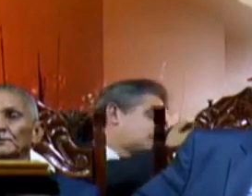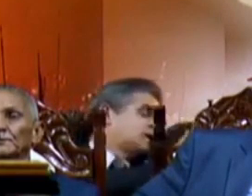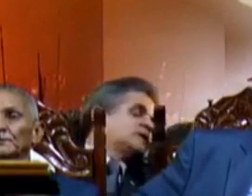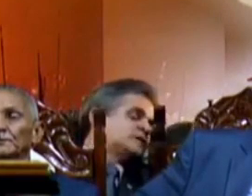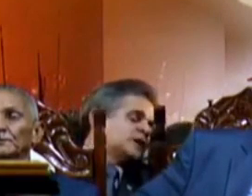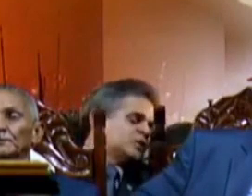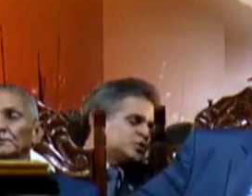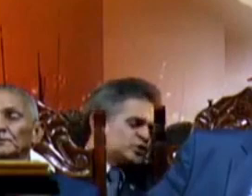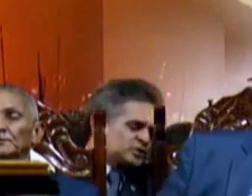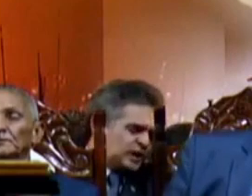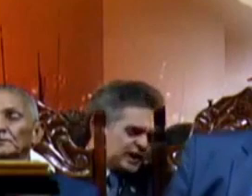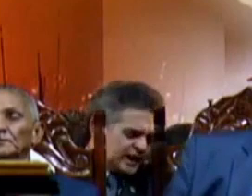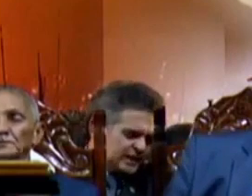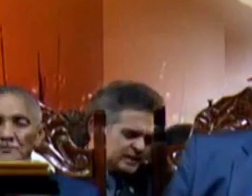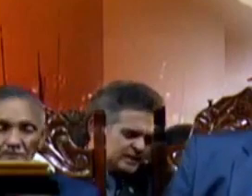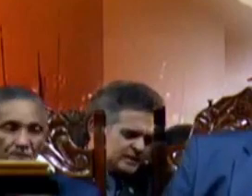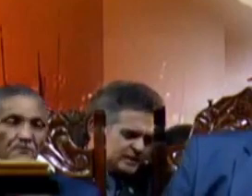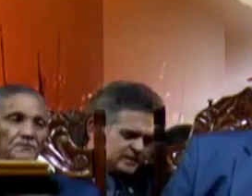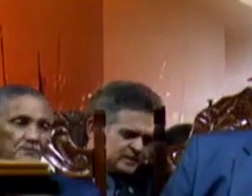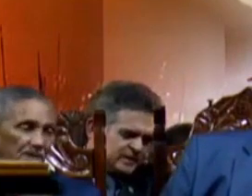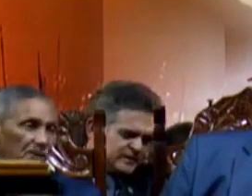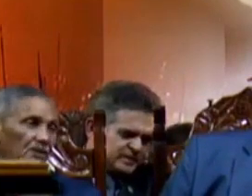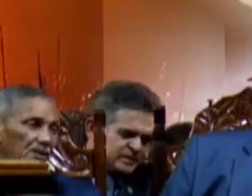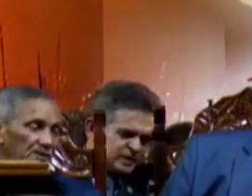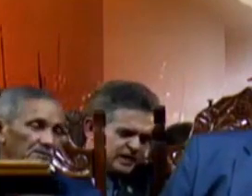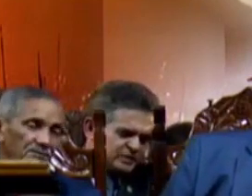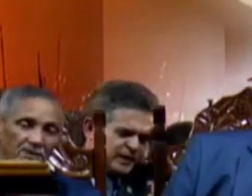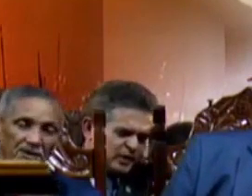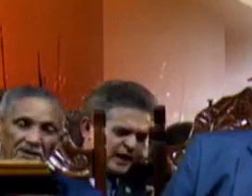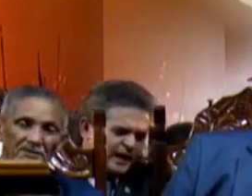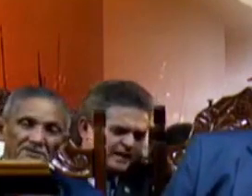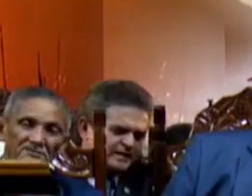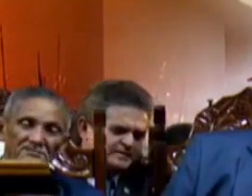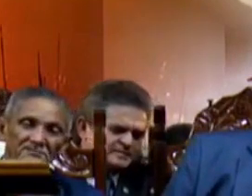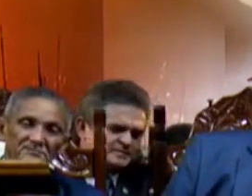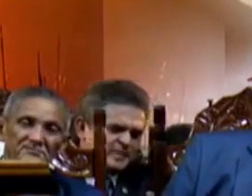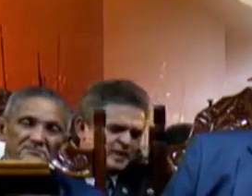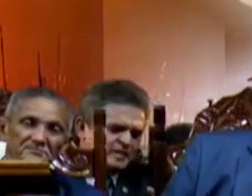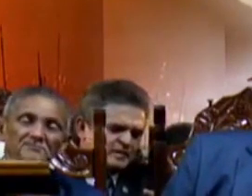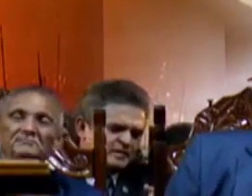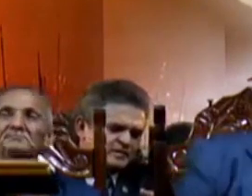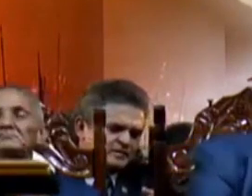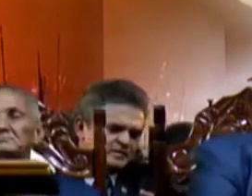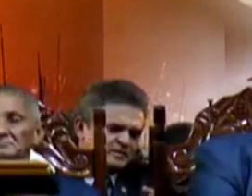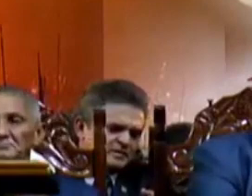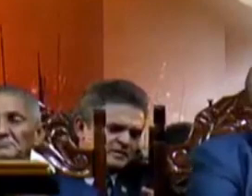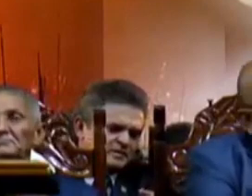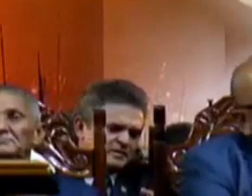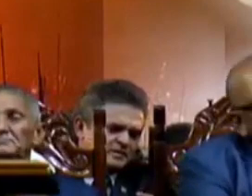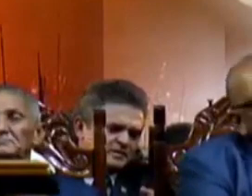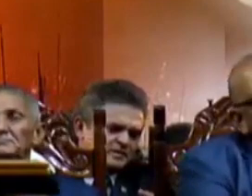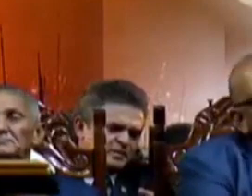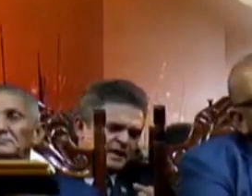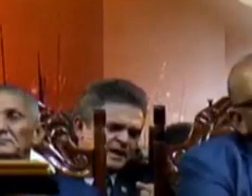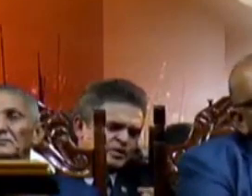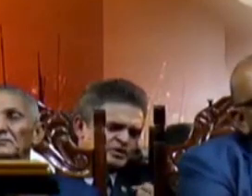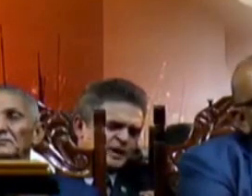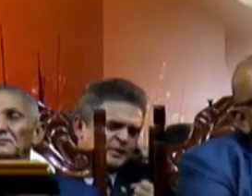continuará levantando crentes para orar e pregadores para pregar a